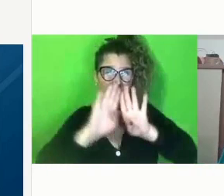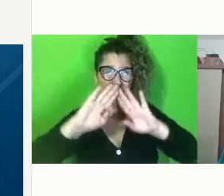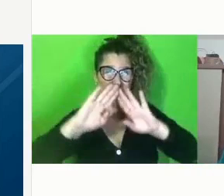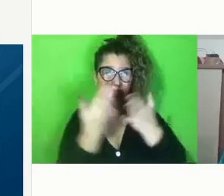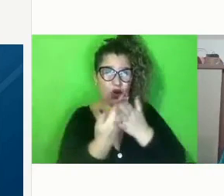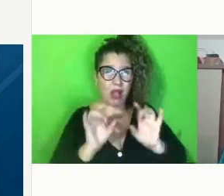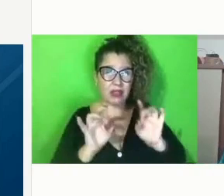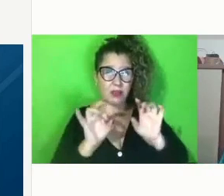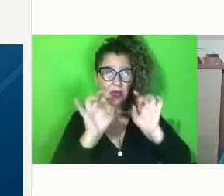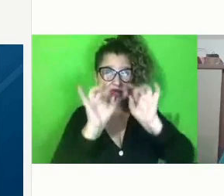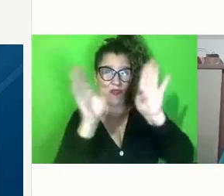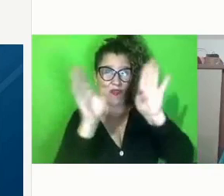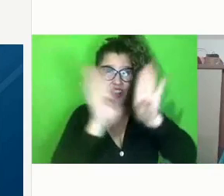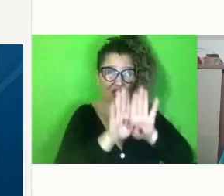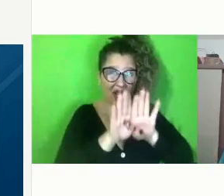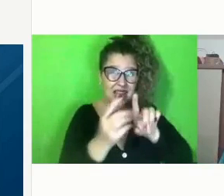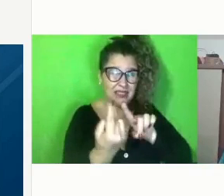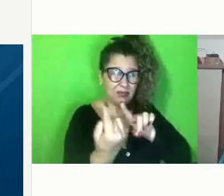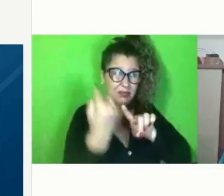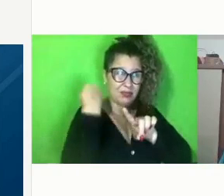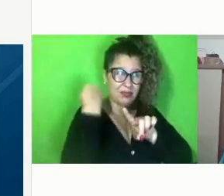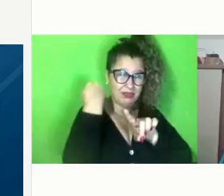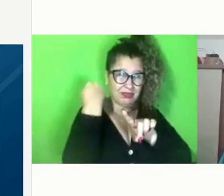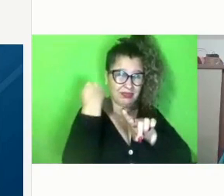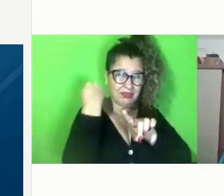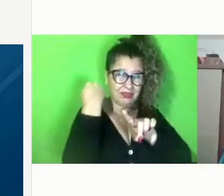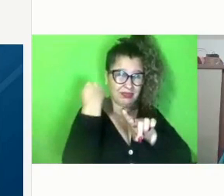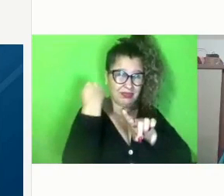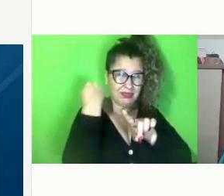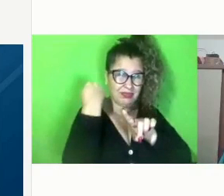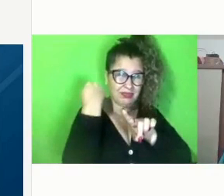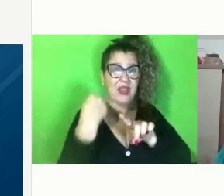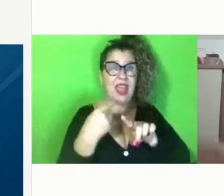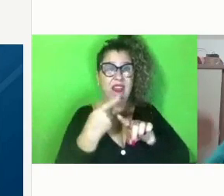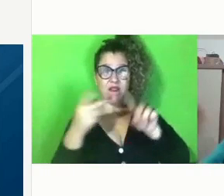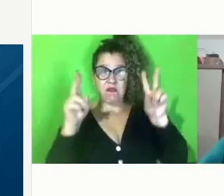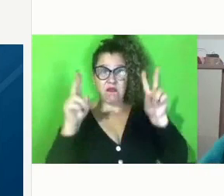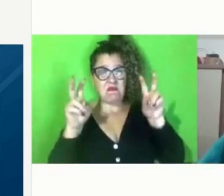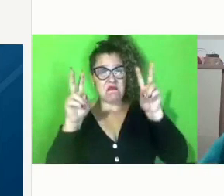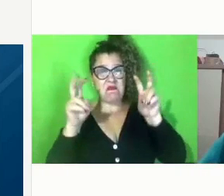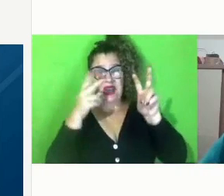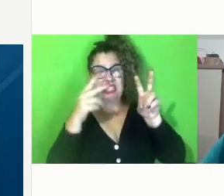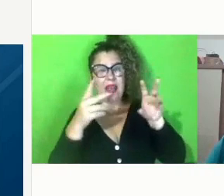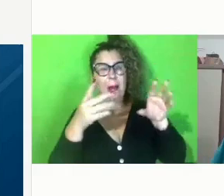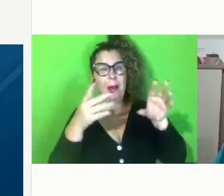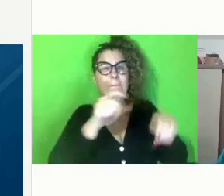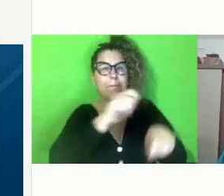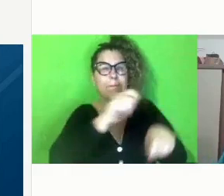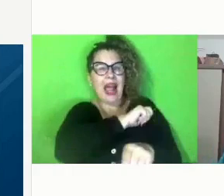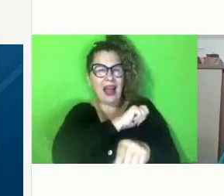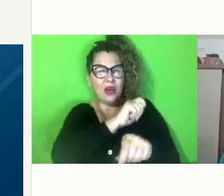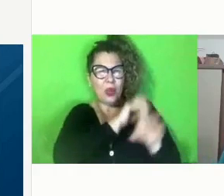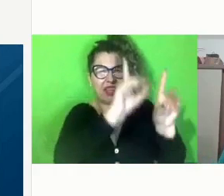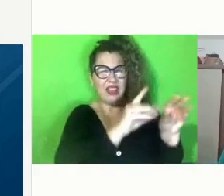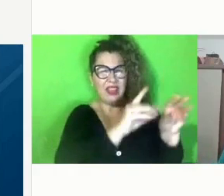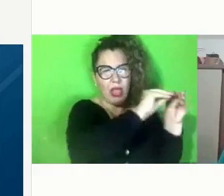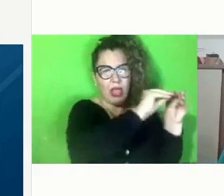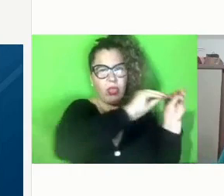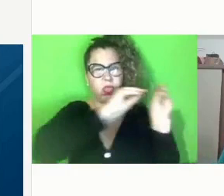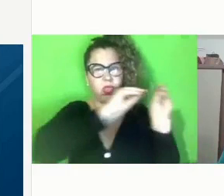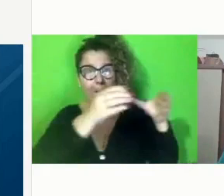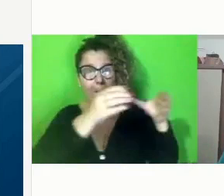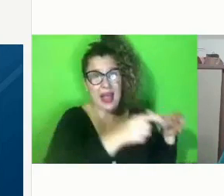colocar, na época eu usei até um termo até meio pejorativo, jogar as pessoas com deficiência dentro das salas de aula sem a